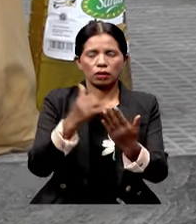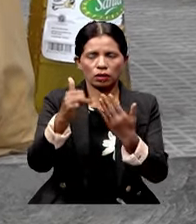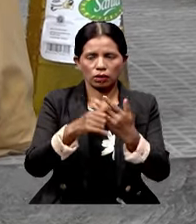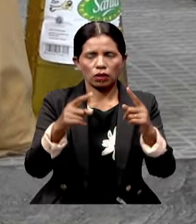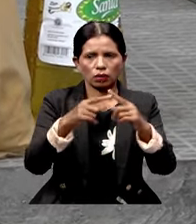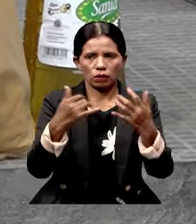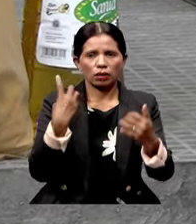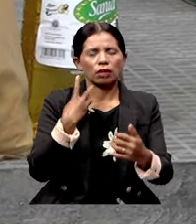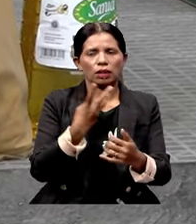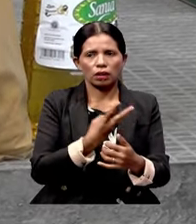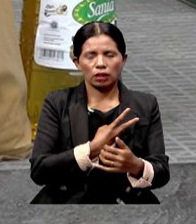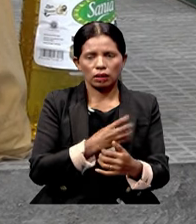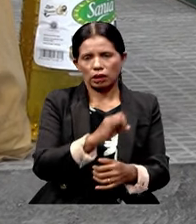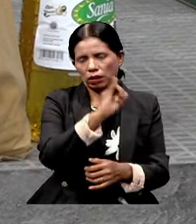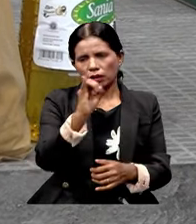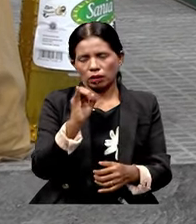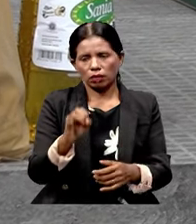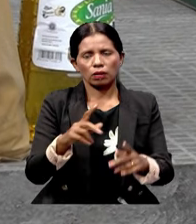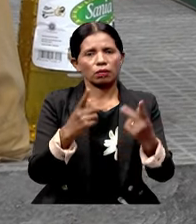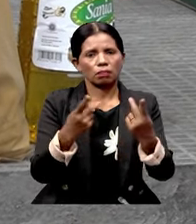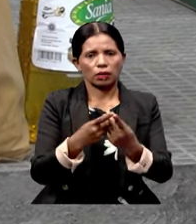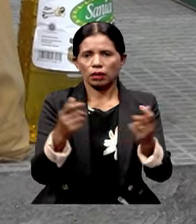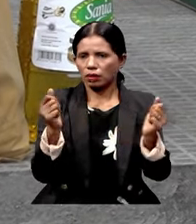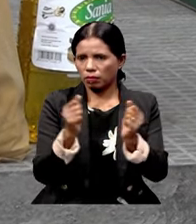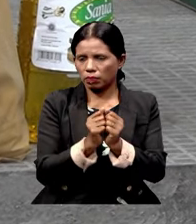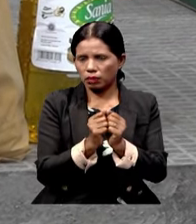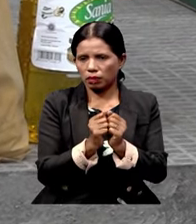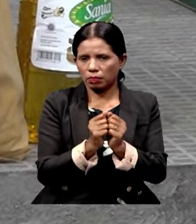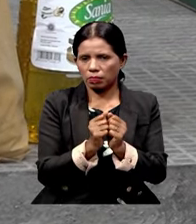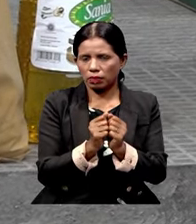quase identifica empresa ha muito